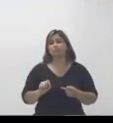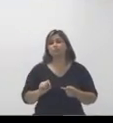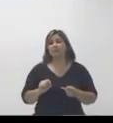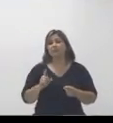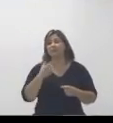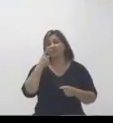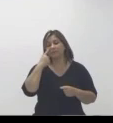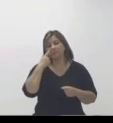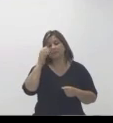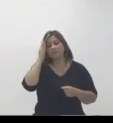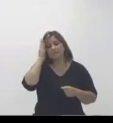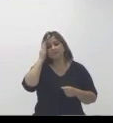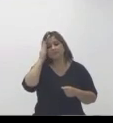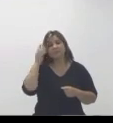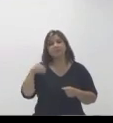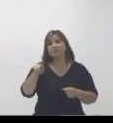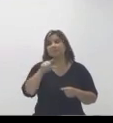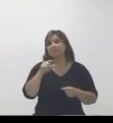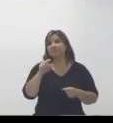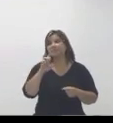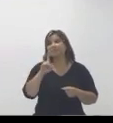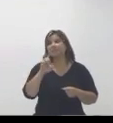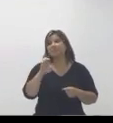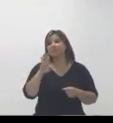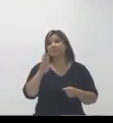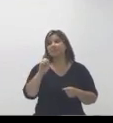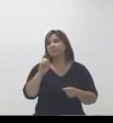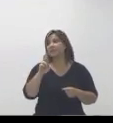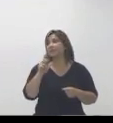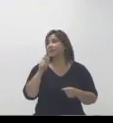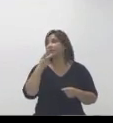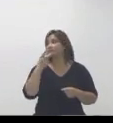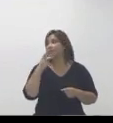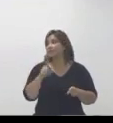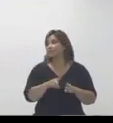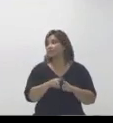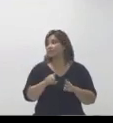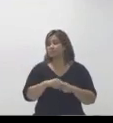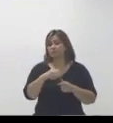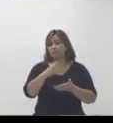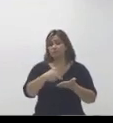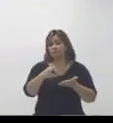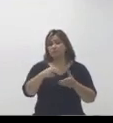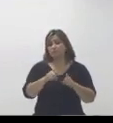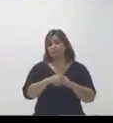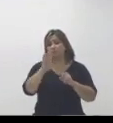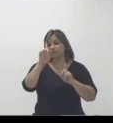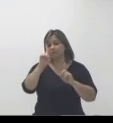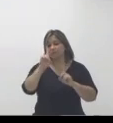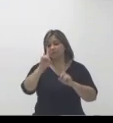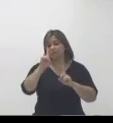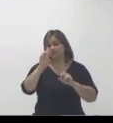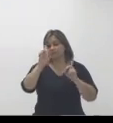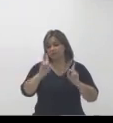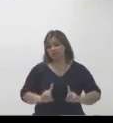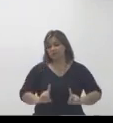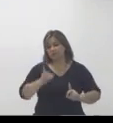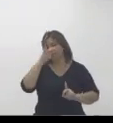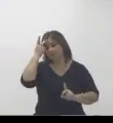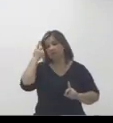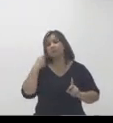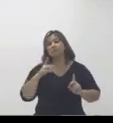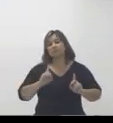lusa uma fala que a doutora débora fez sobre a convenção sobre os direitos da pessoa com deficiência e adicionar e